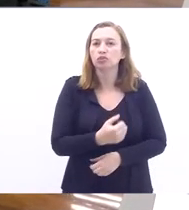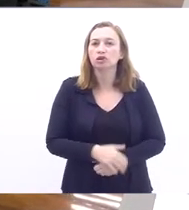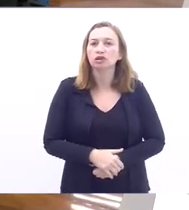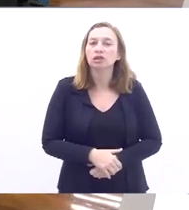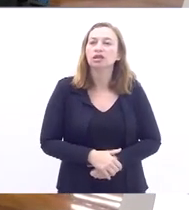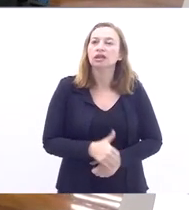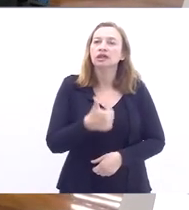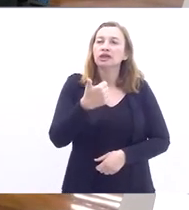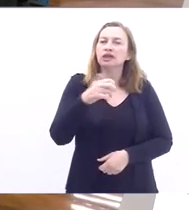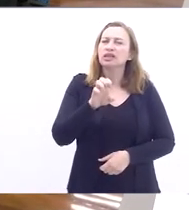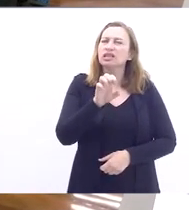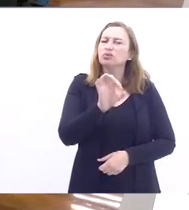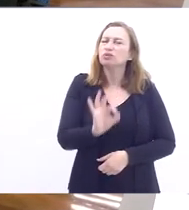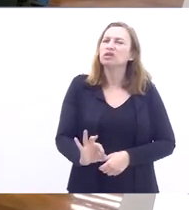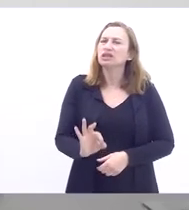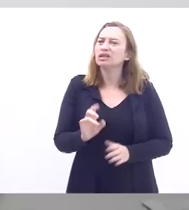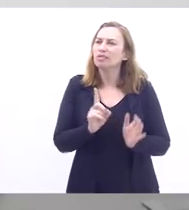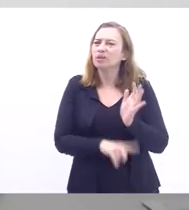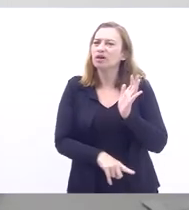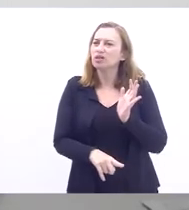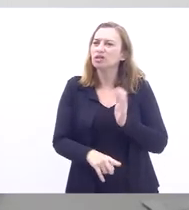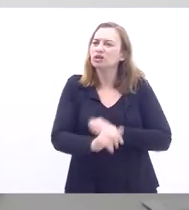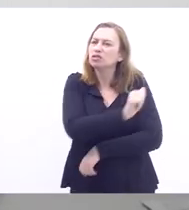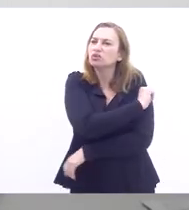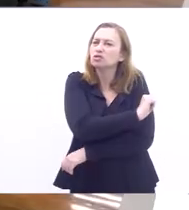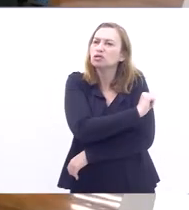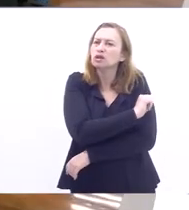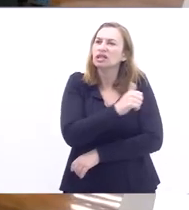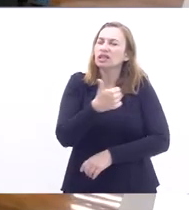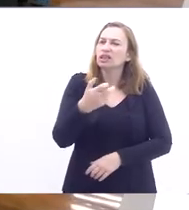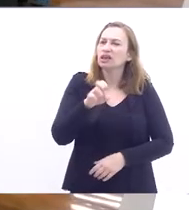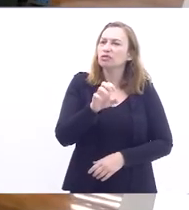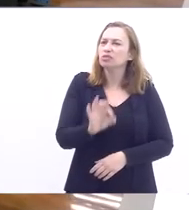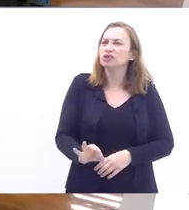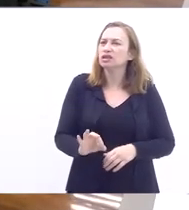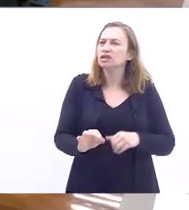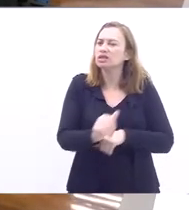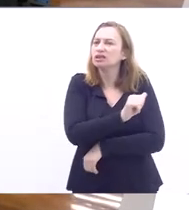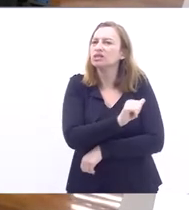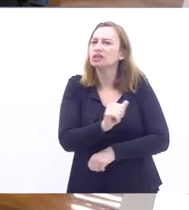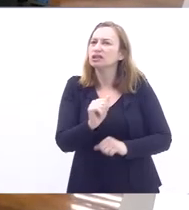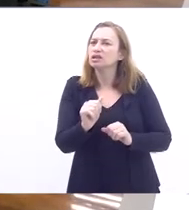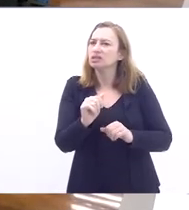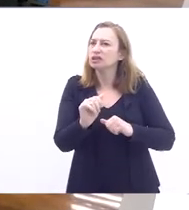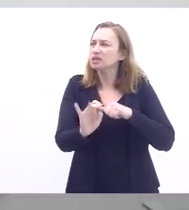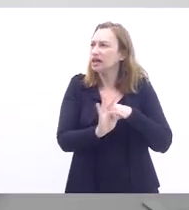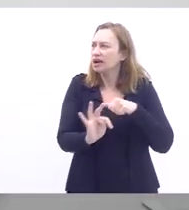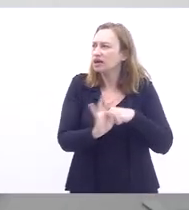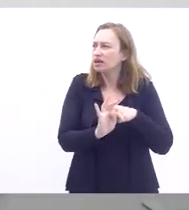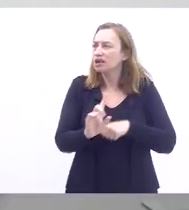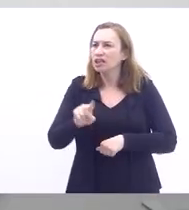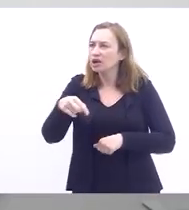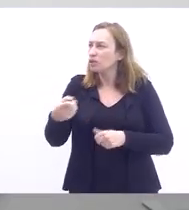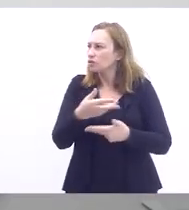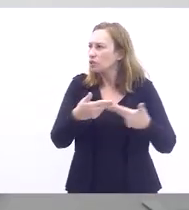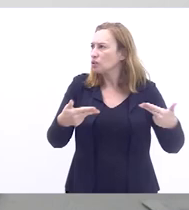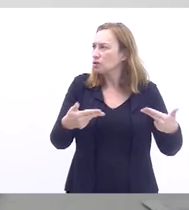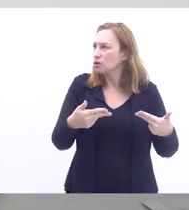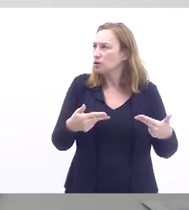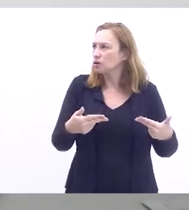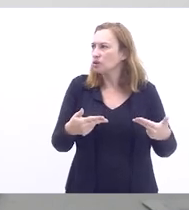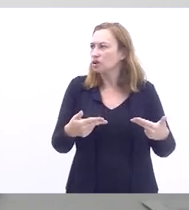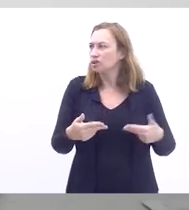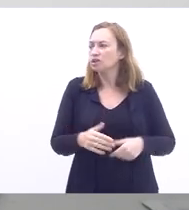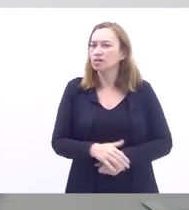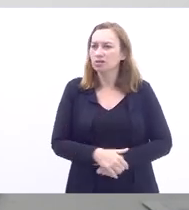quinze por cento a menos de docente 30 você também de techno x atuação atual situação atual e a outra coisa seguinte e